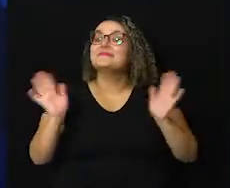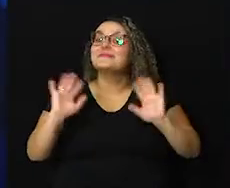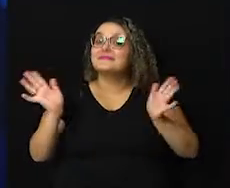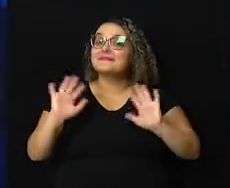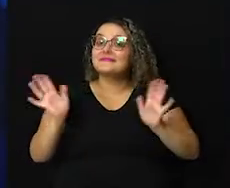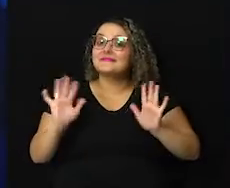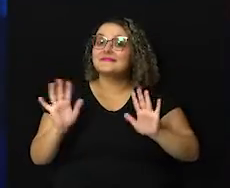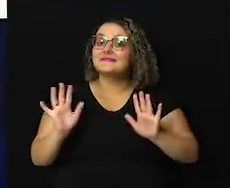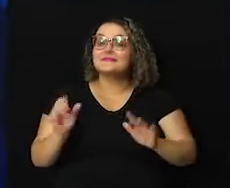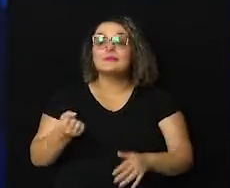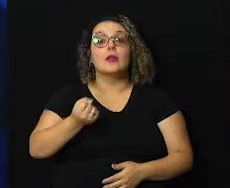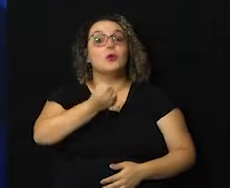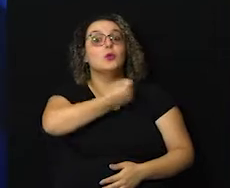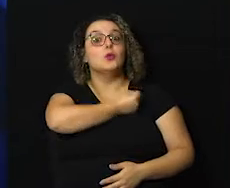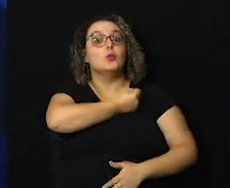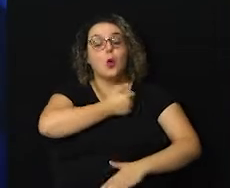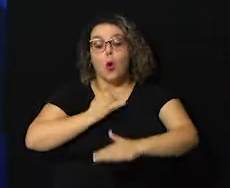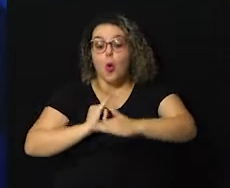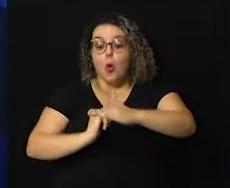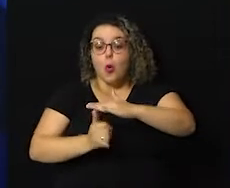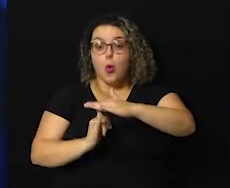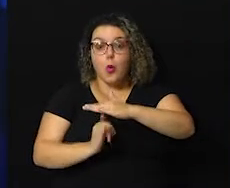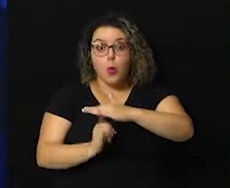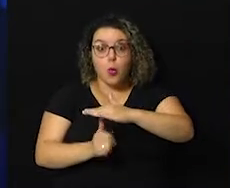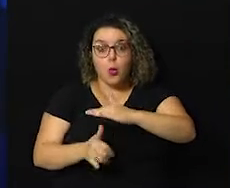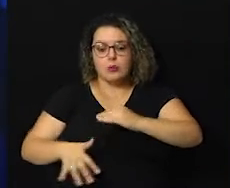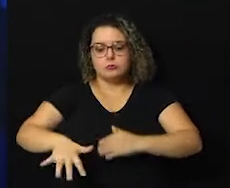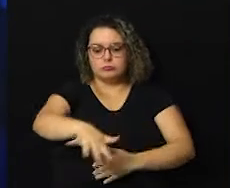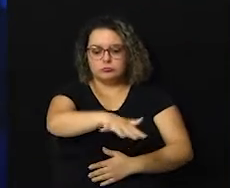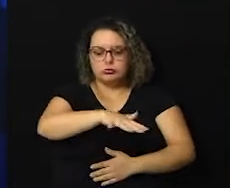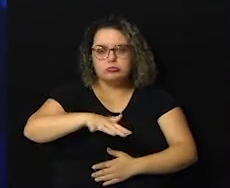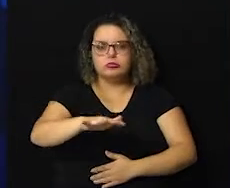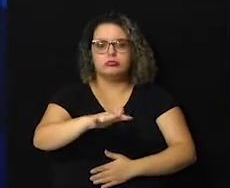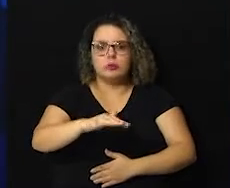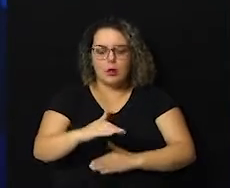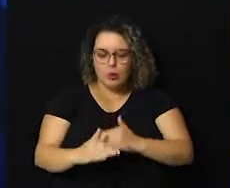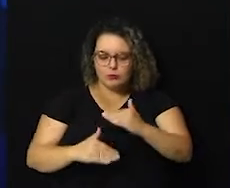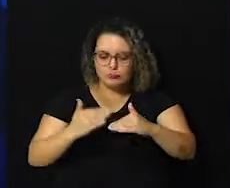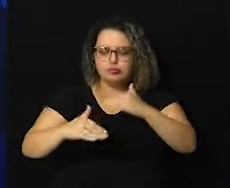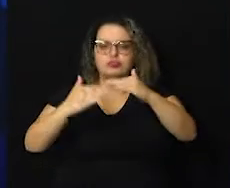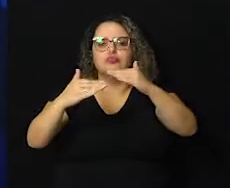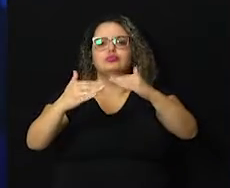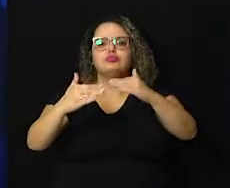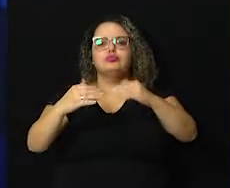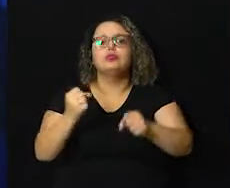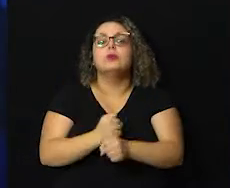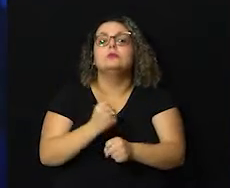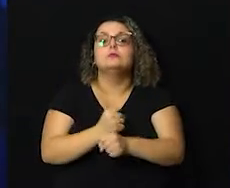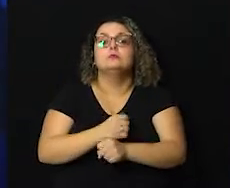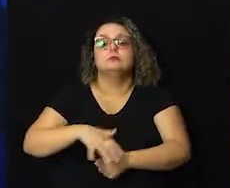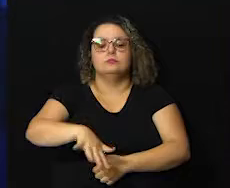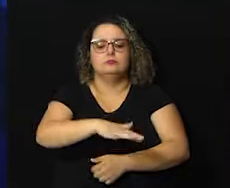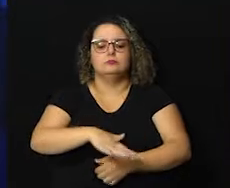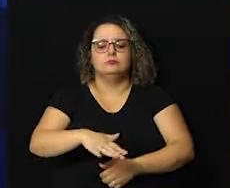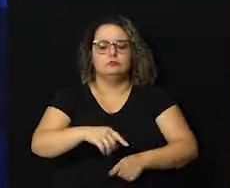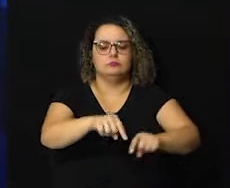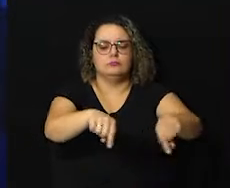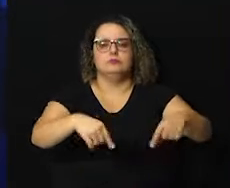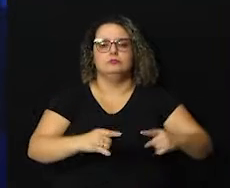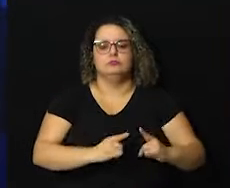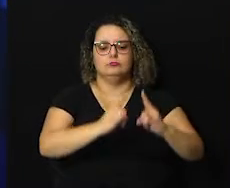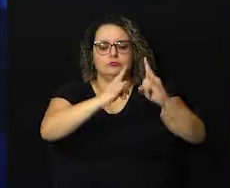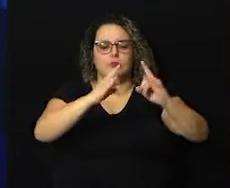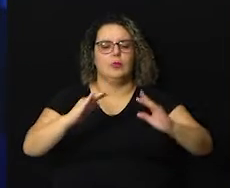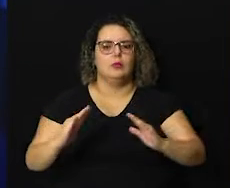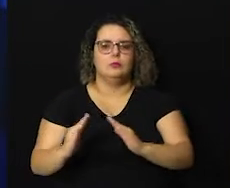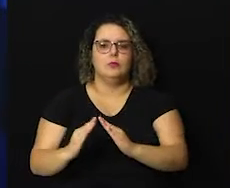olá o número descartados que atuam no setor da construção civil e no mercado imobiliário saiu